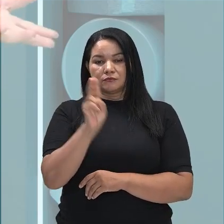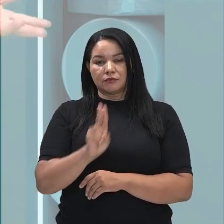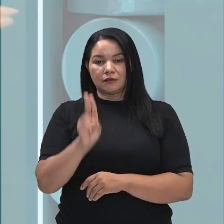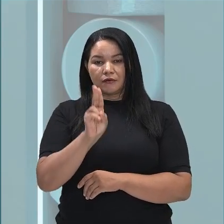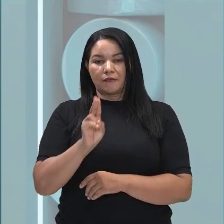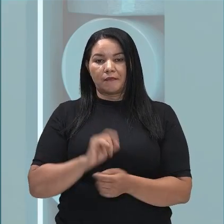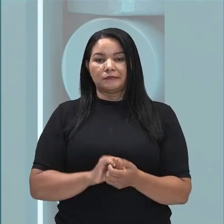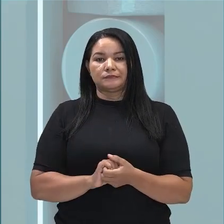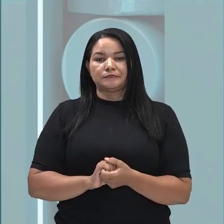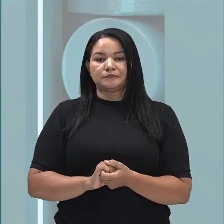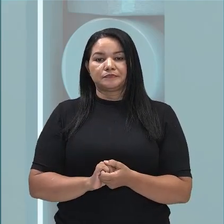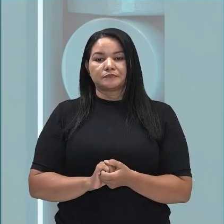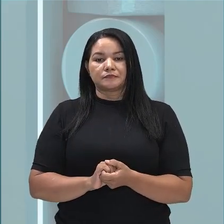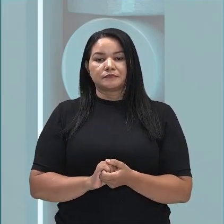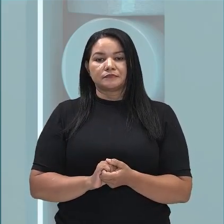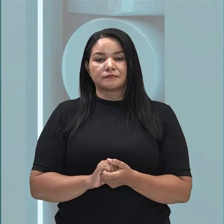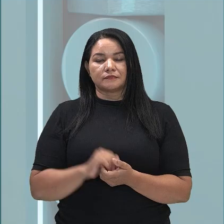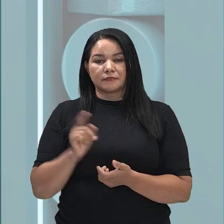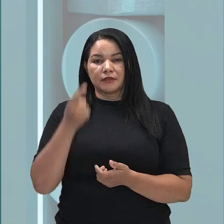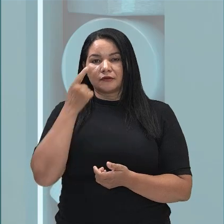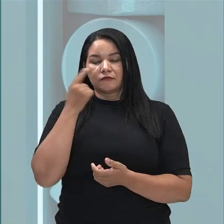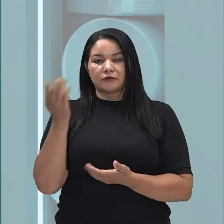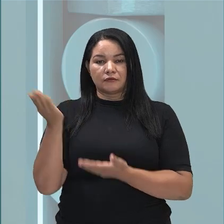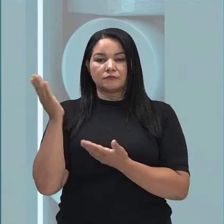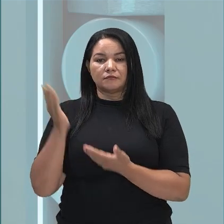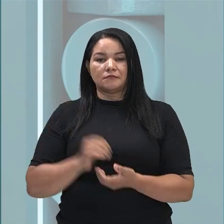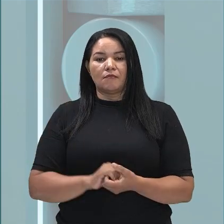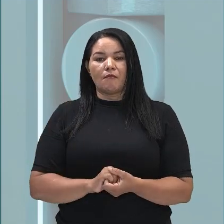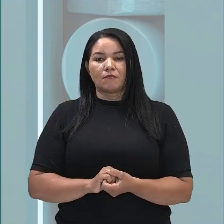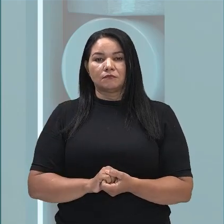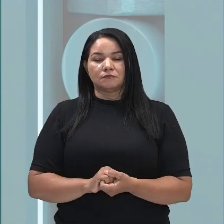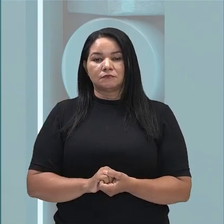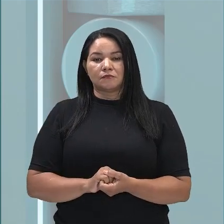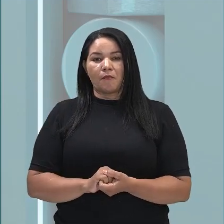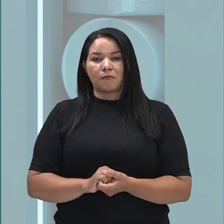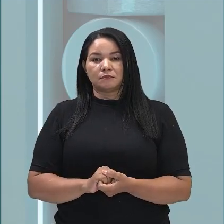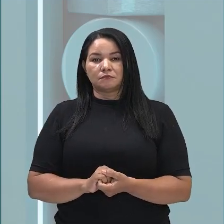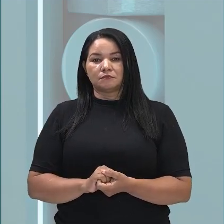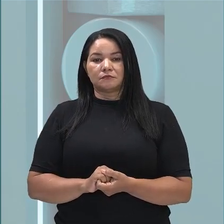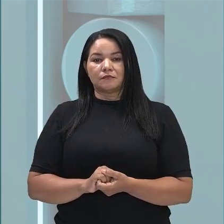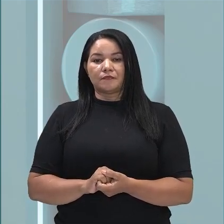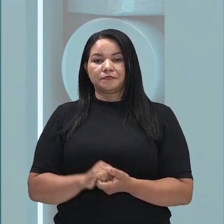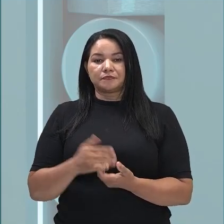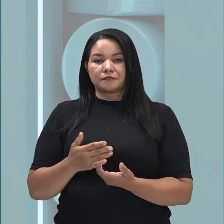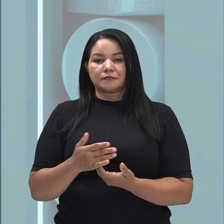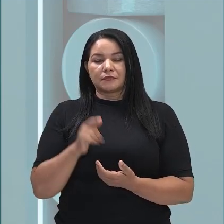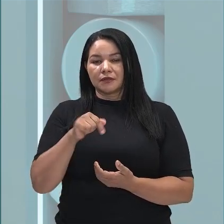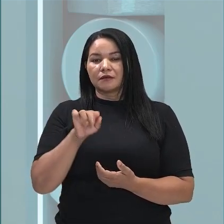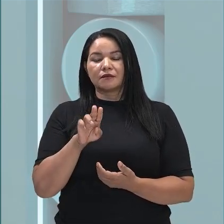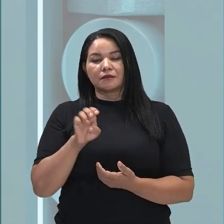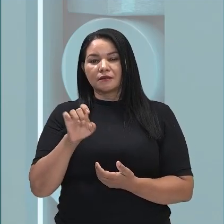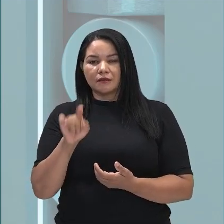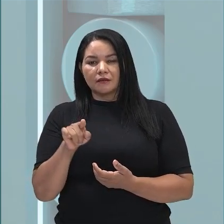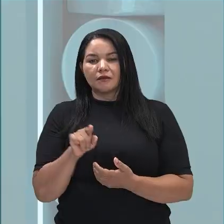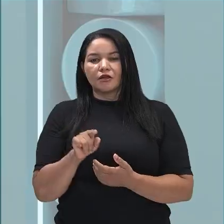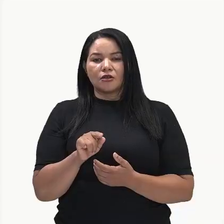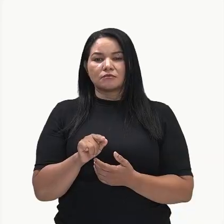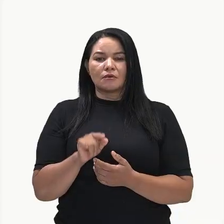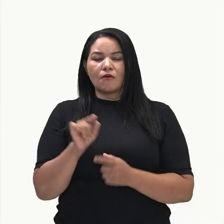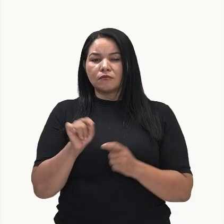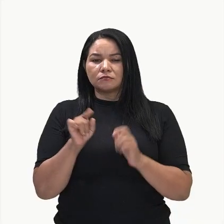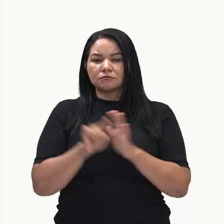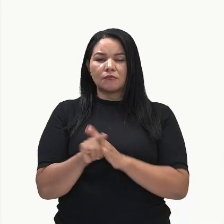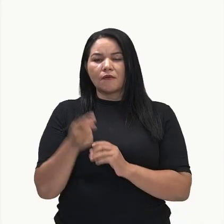só o que? Não, ele fica assim. Vamos escrever aqui. Como ficaria essa perguntinha? Que, essa pergunta fica desse